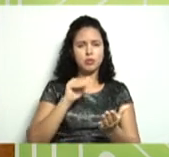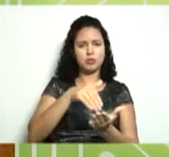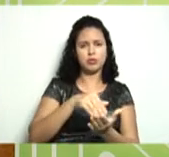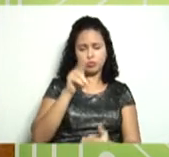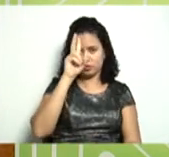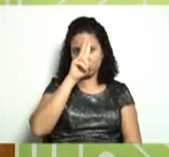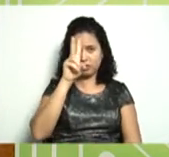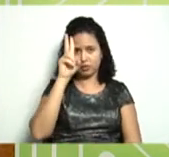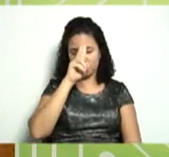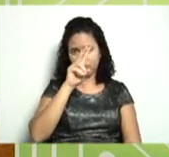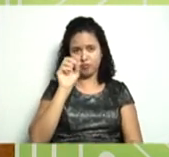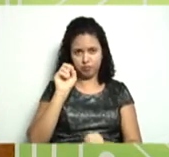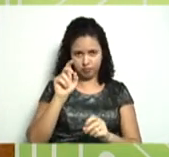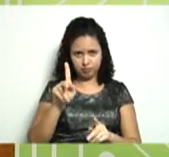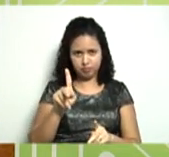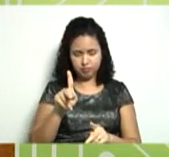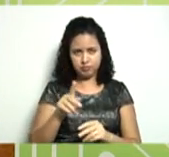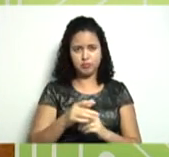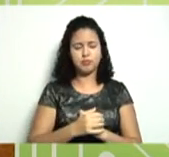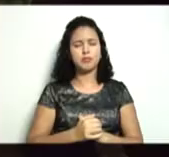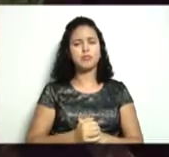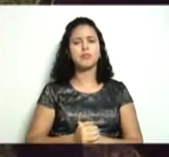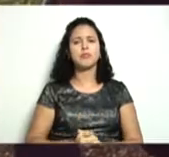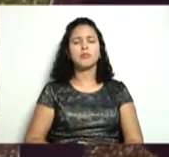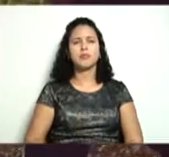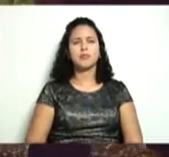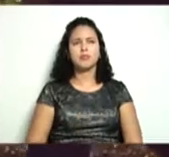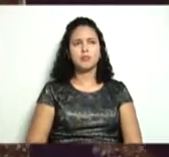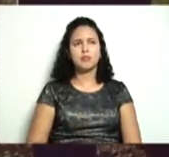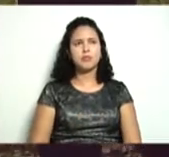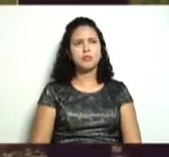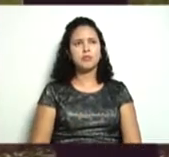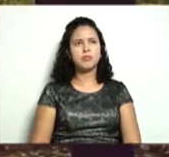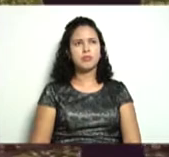gente começar a movimentar os nossos slides.